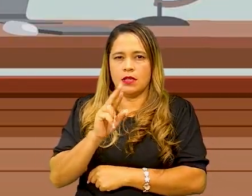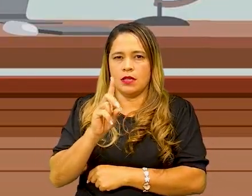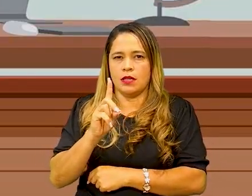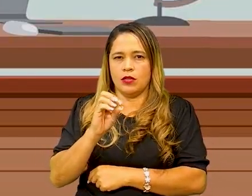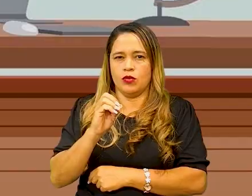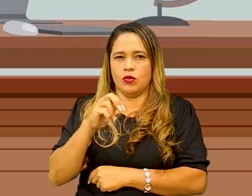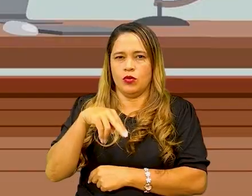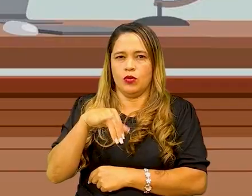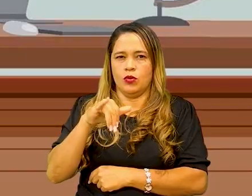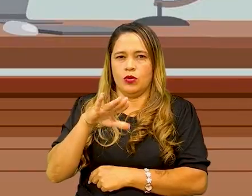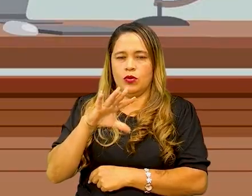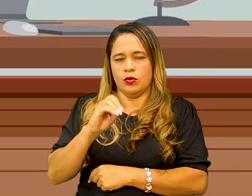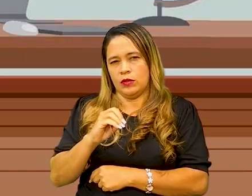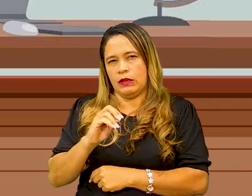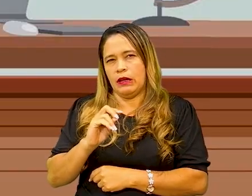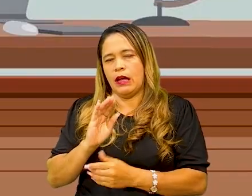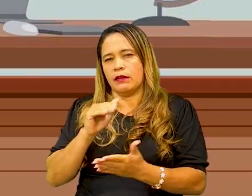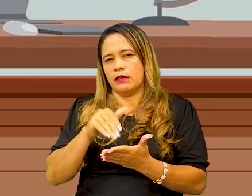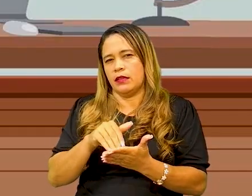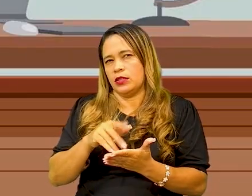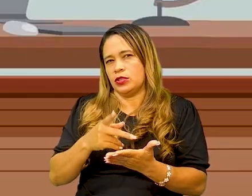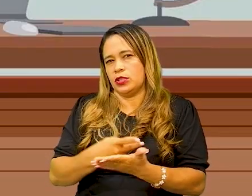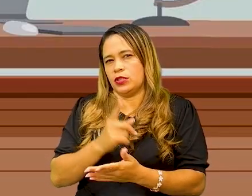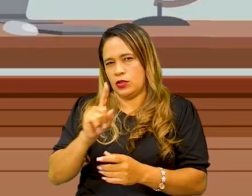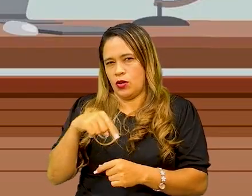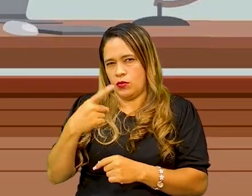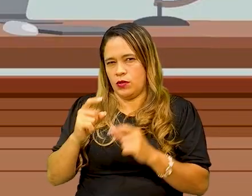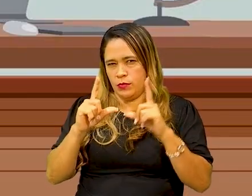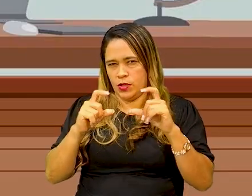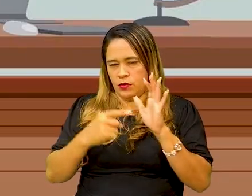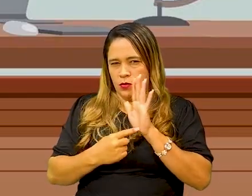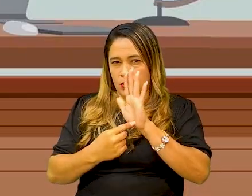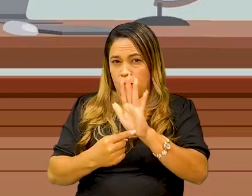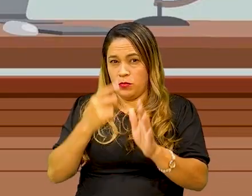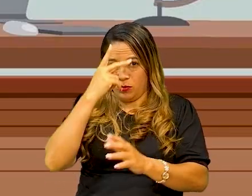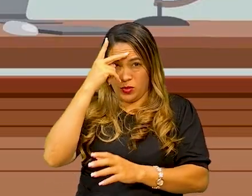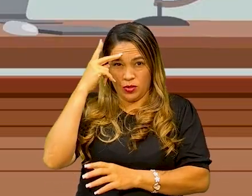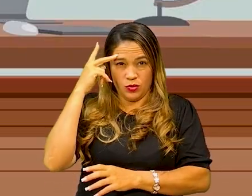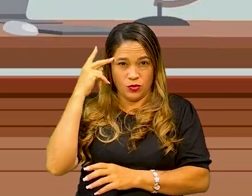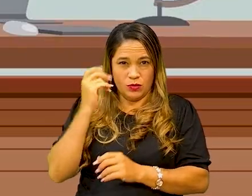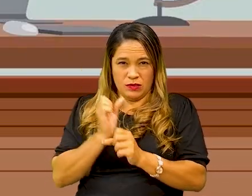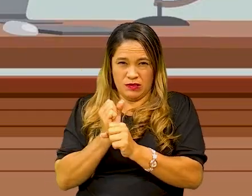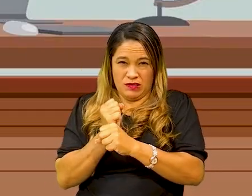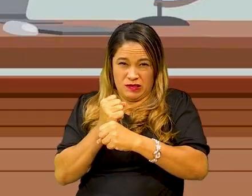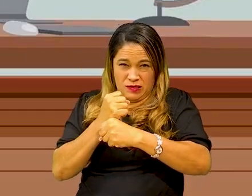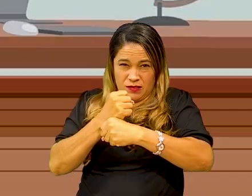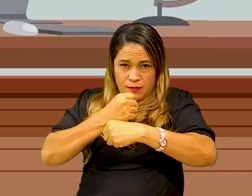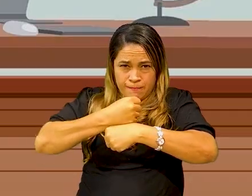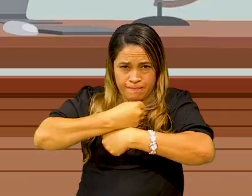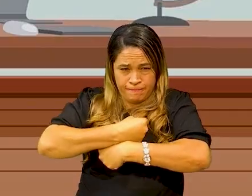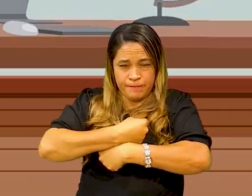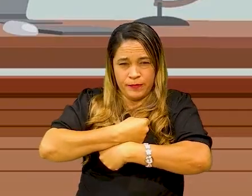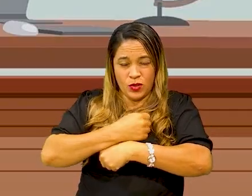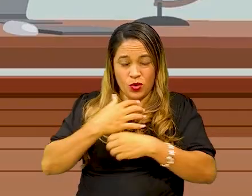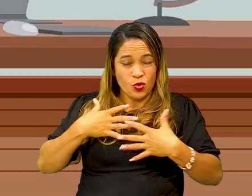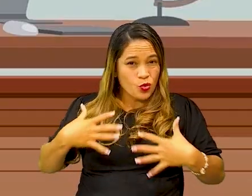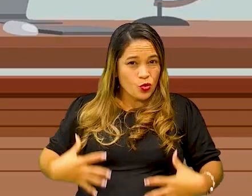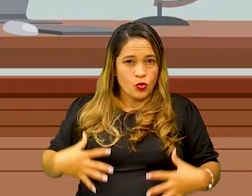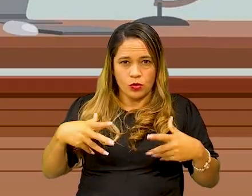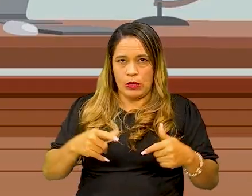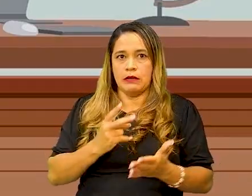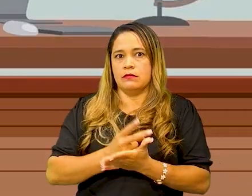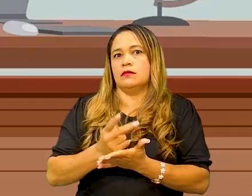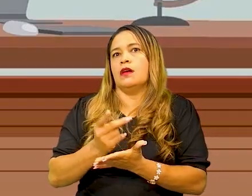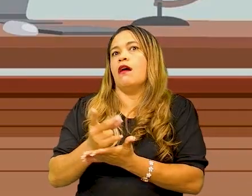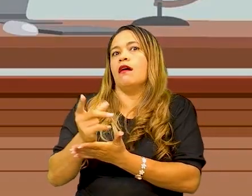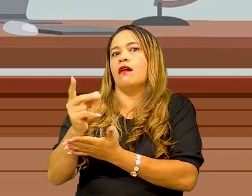que chega naqueles casos que a gente vai ver agora nas outras figuras, de pessoas que começam a ter contorções do corpo todinho. Isso não é permanente, a pessoa não